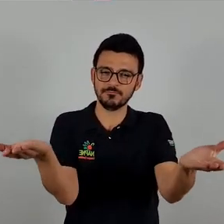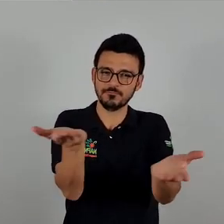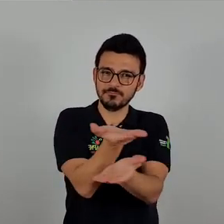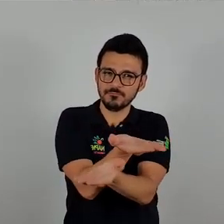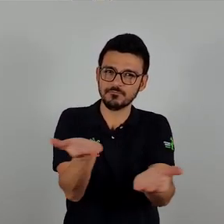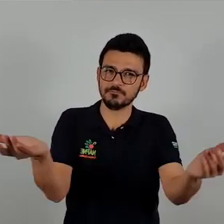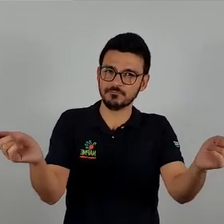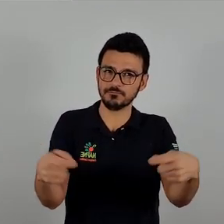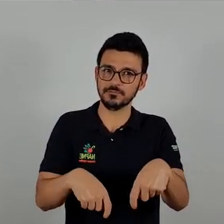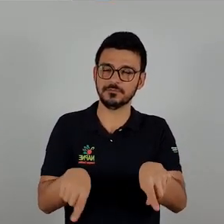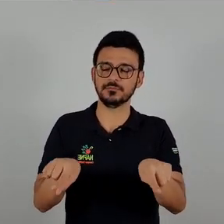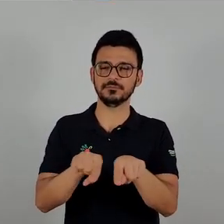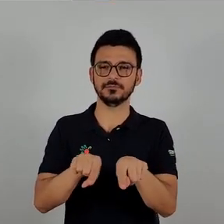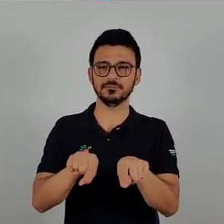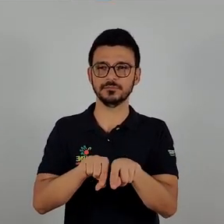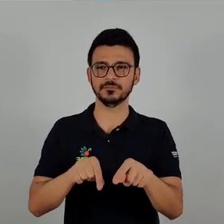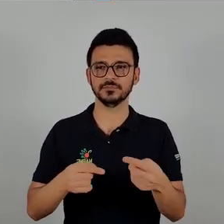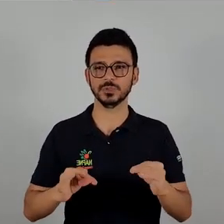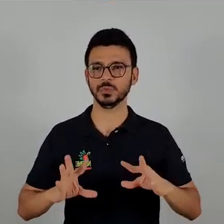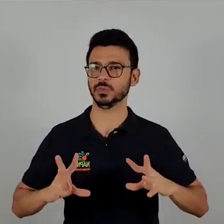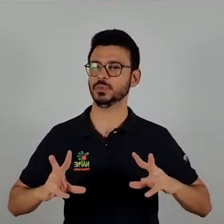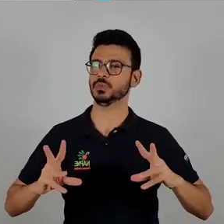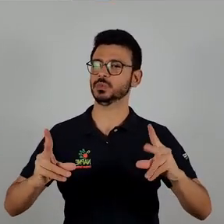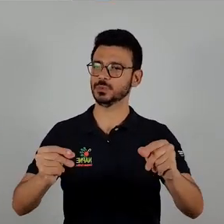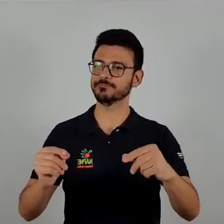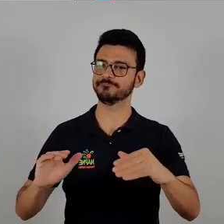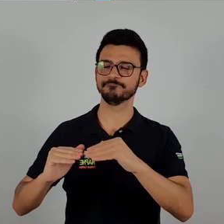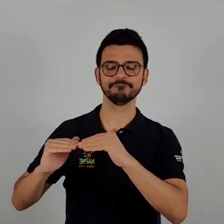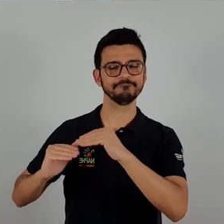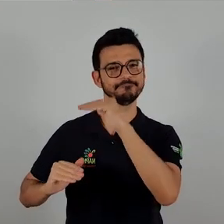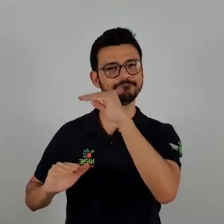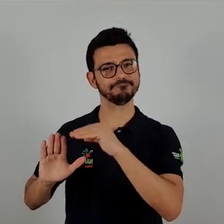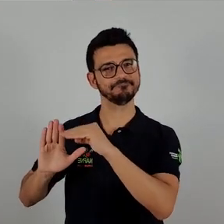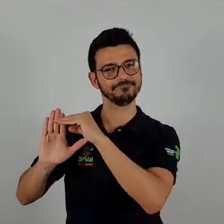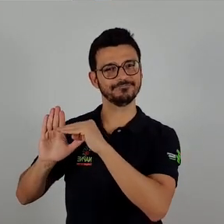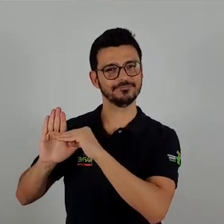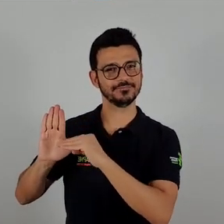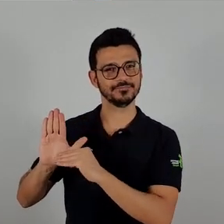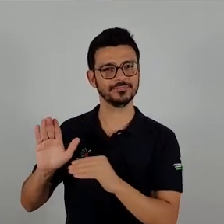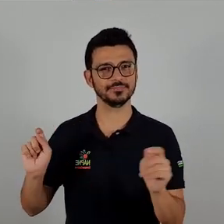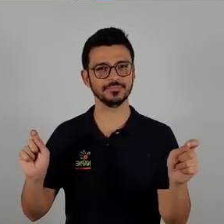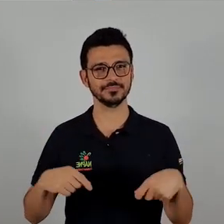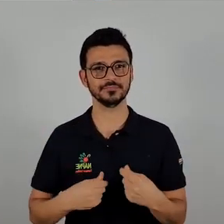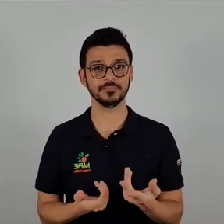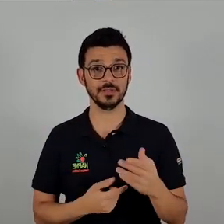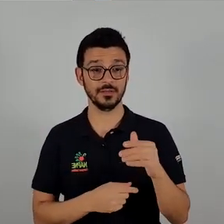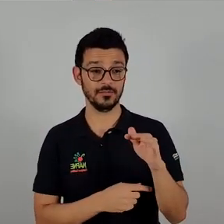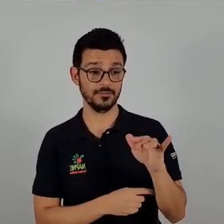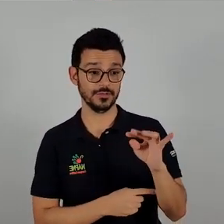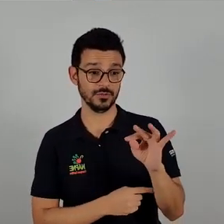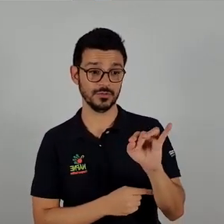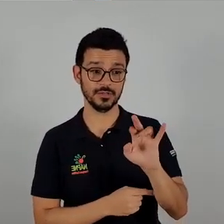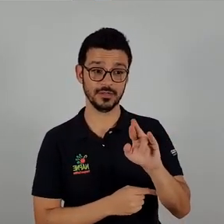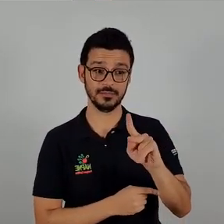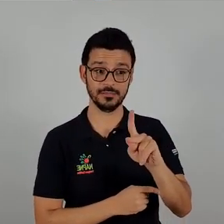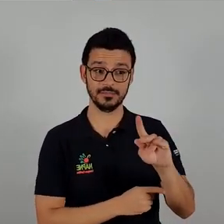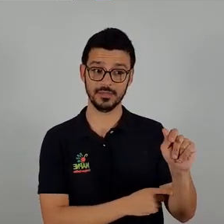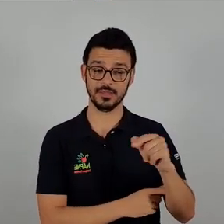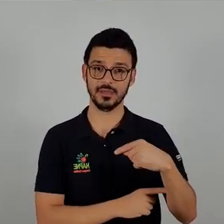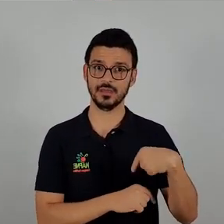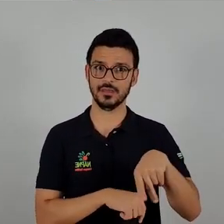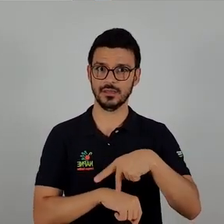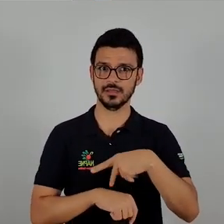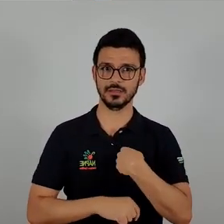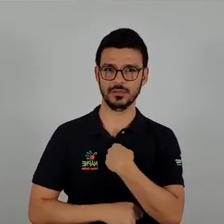Tem fórmulas que são tostadas, tem fórmulas que são fritas, tem fórmulas que são flambadas, tem fórmulas que são fervidas, tem outras que são